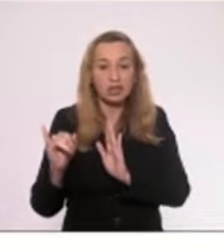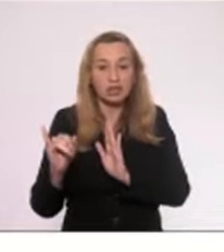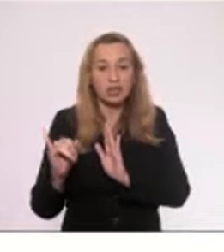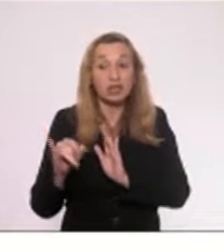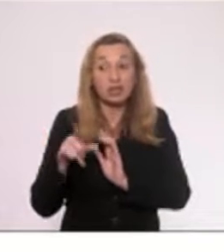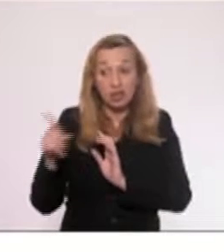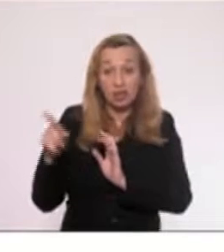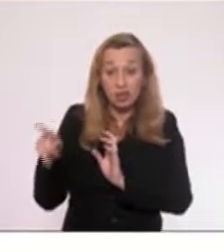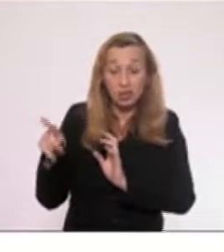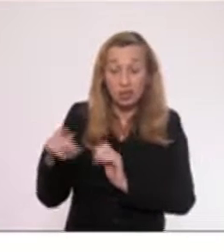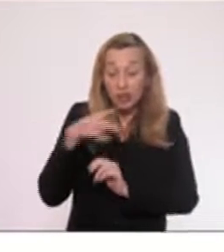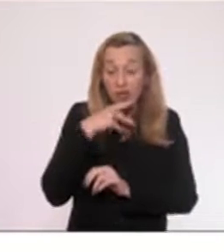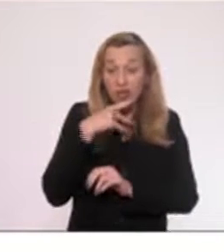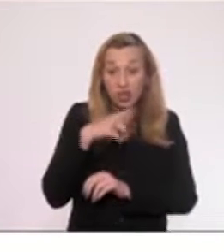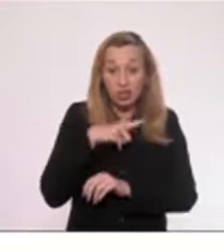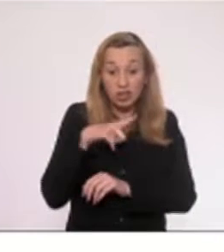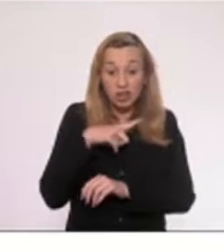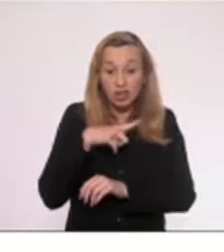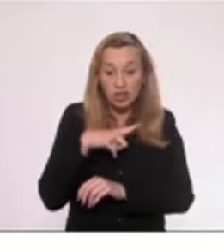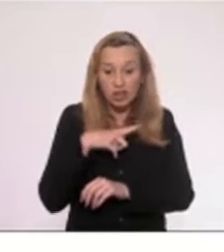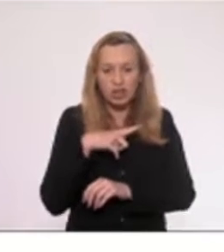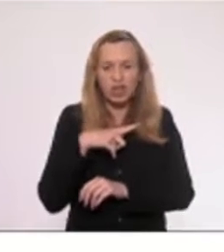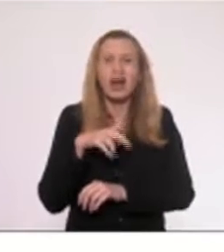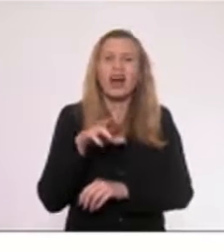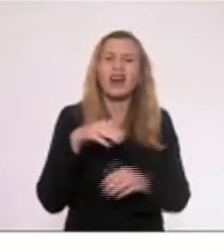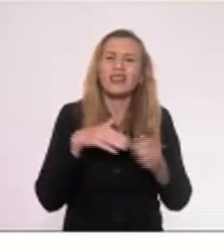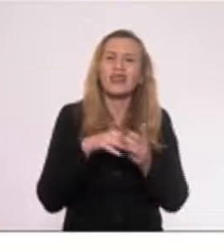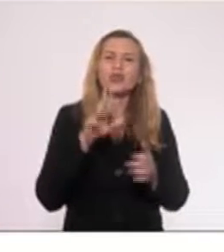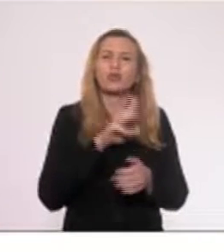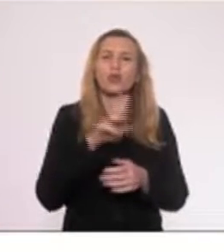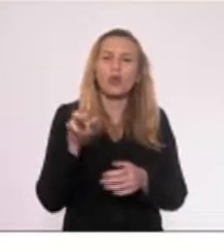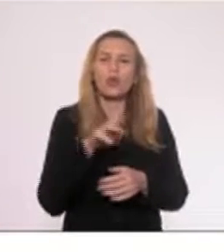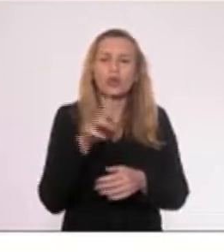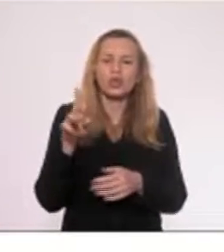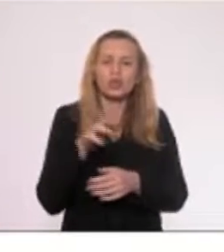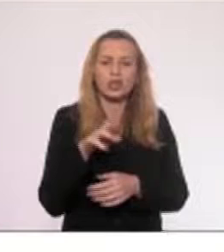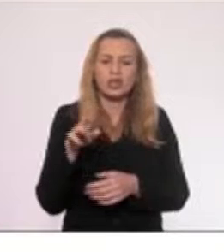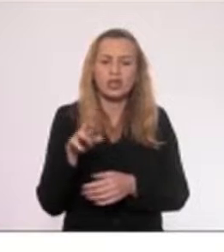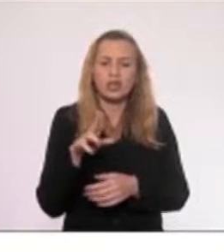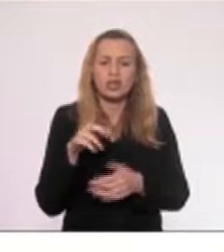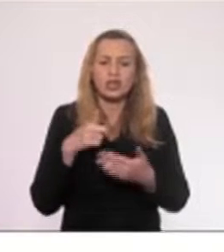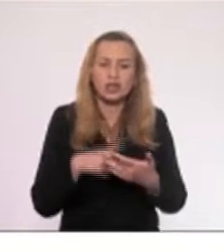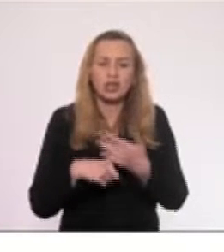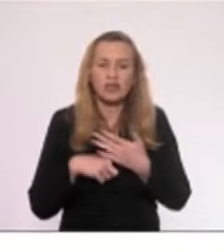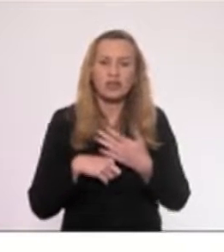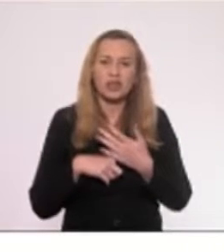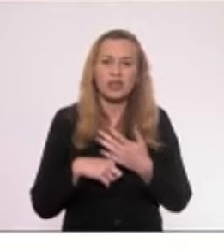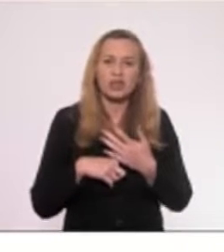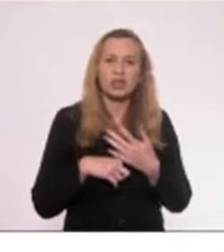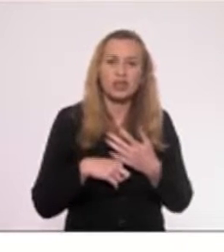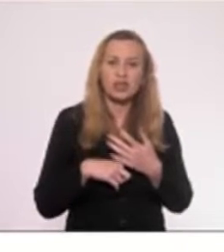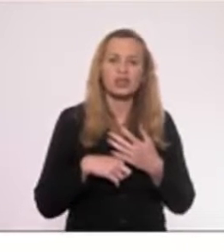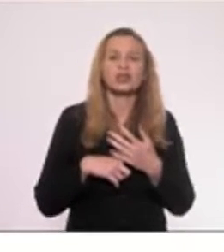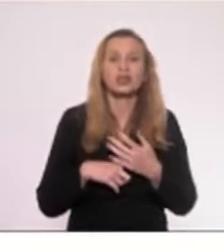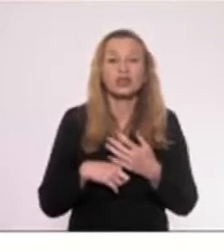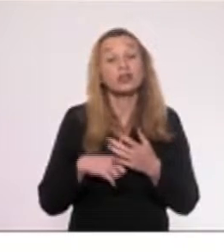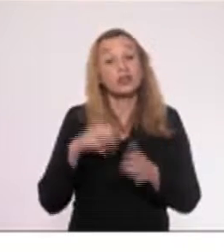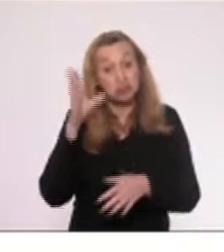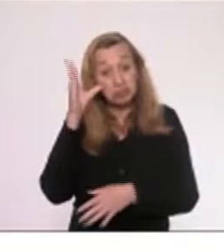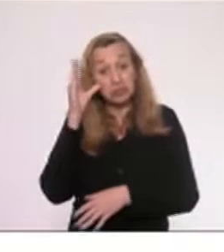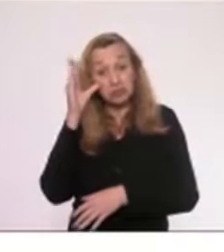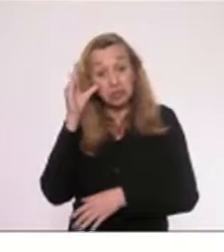tem a incongruência até no nome, tendo em vista que defende ao mesmo tempo, por mais curioso